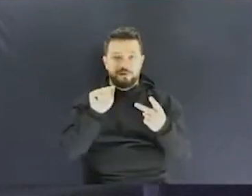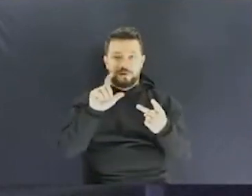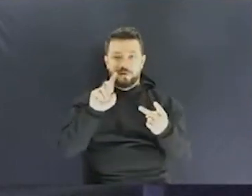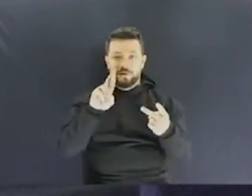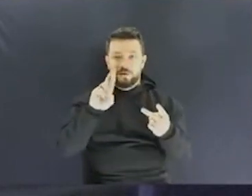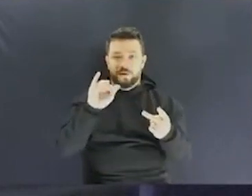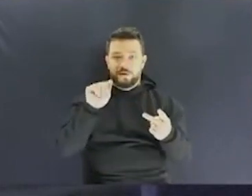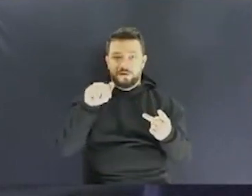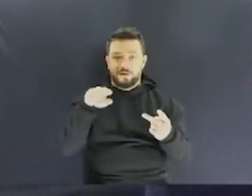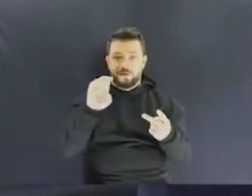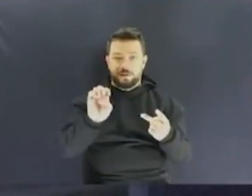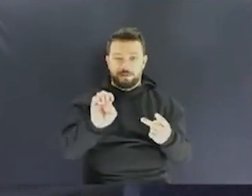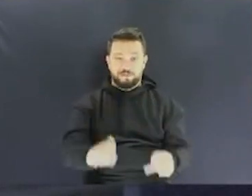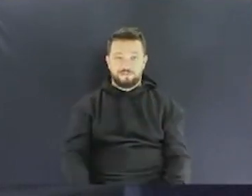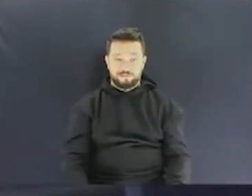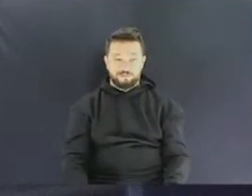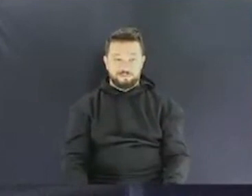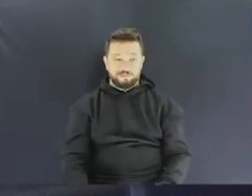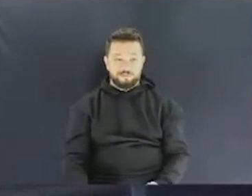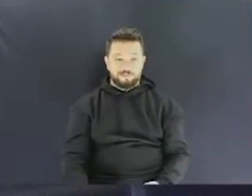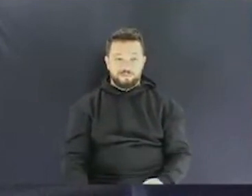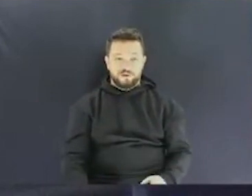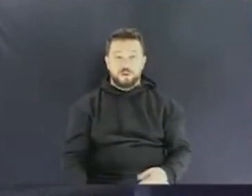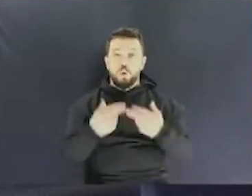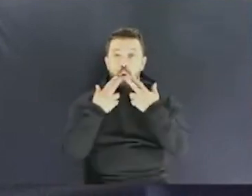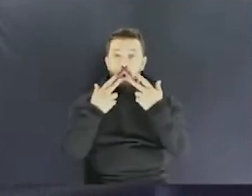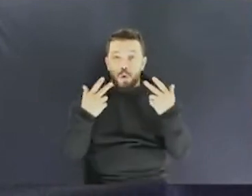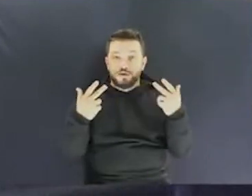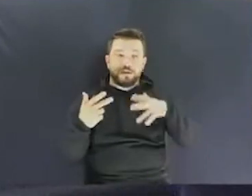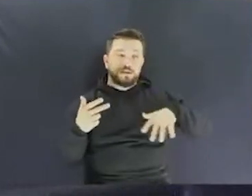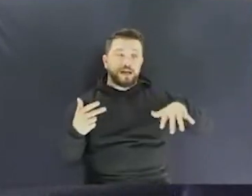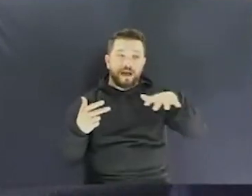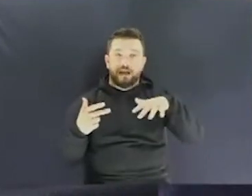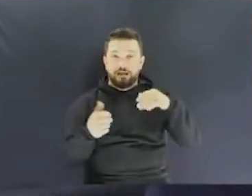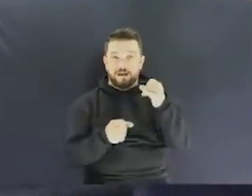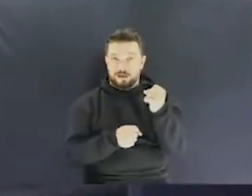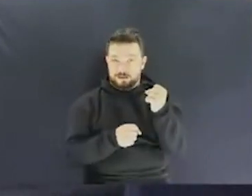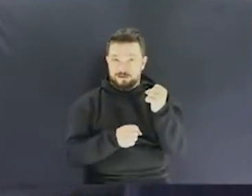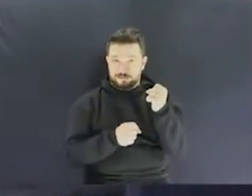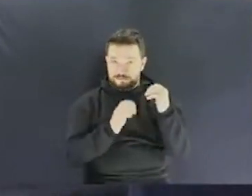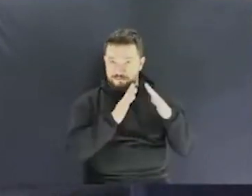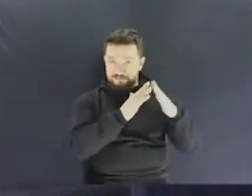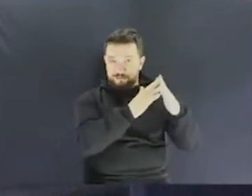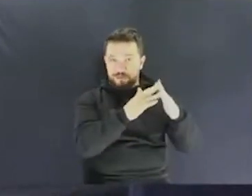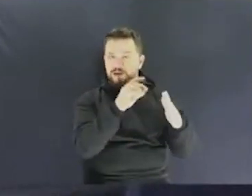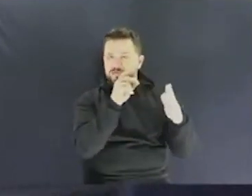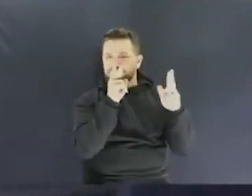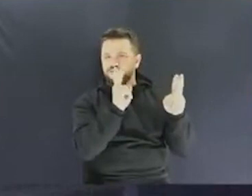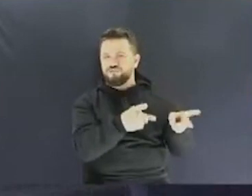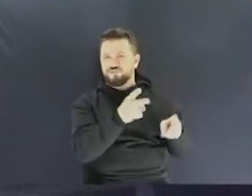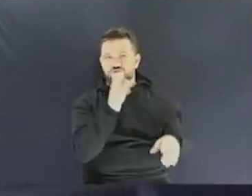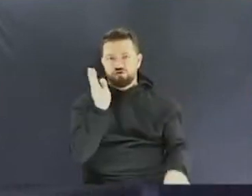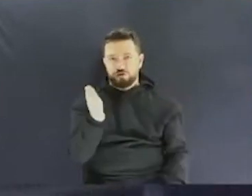Algumas coisas em relação à habitação já foram feitos questionamentos, então não vou me repetir.